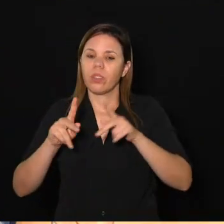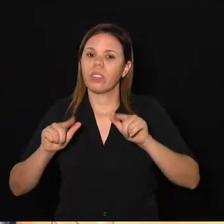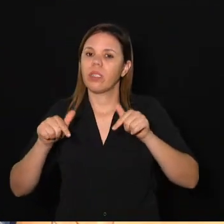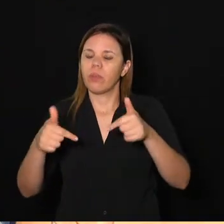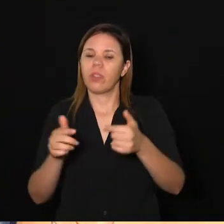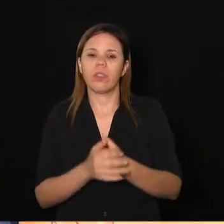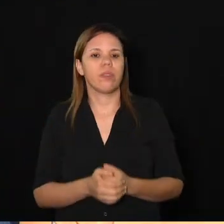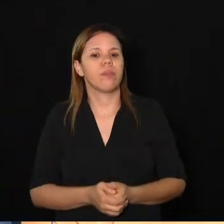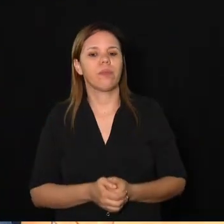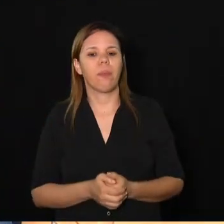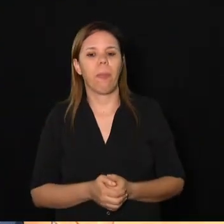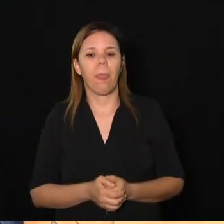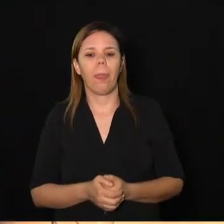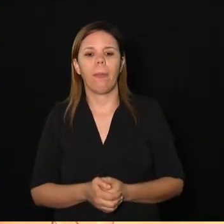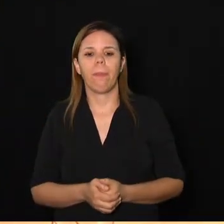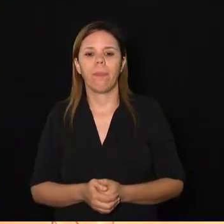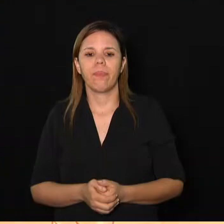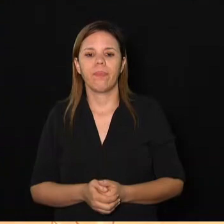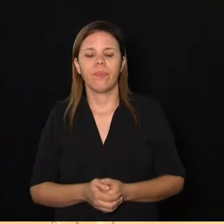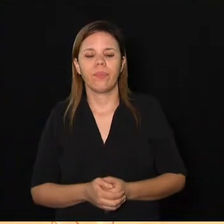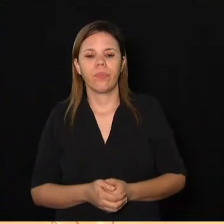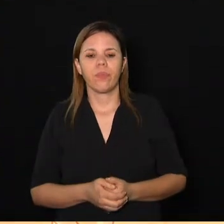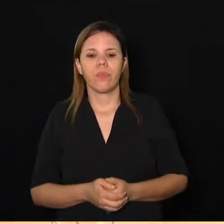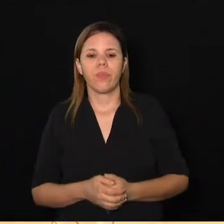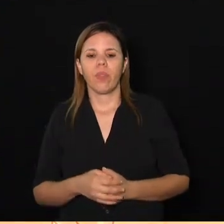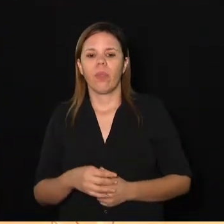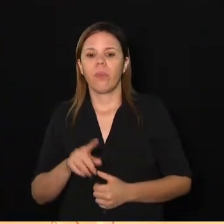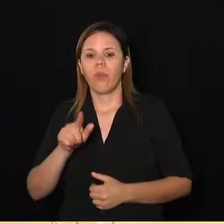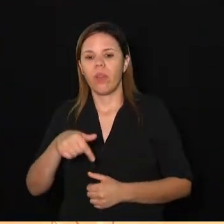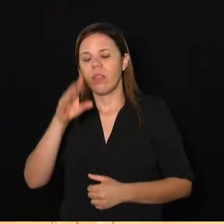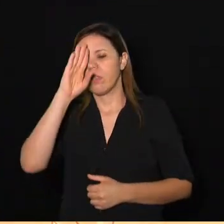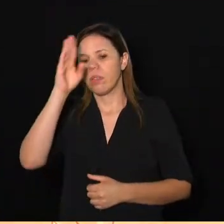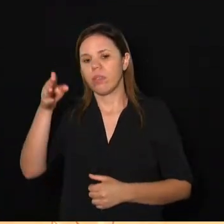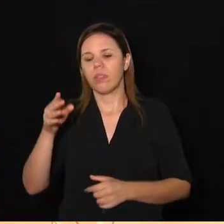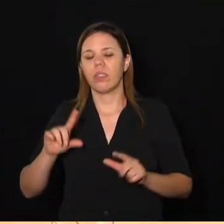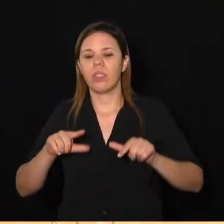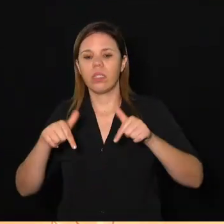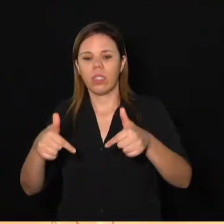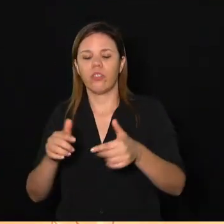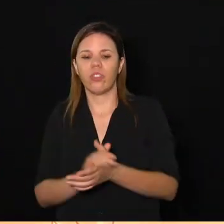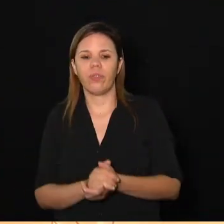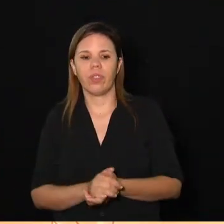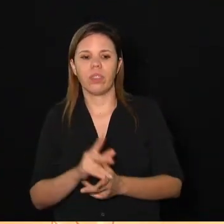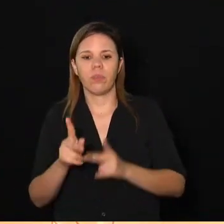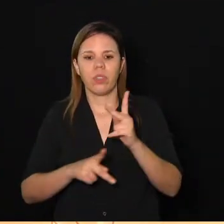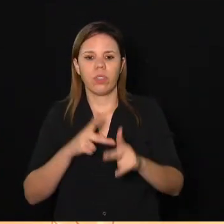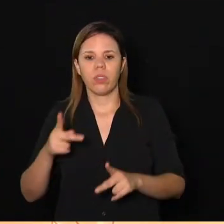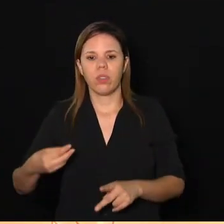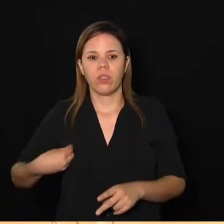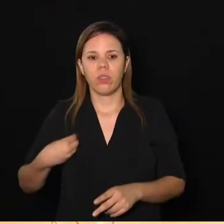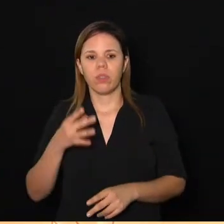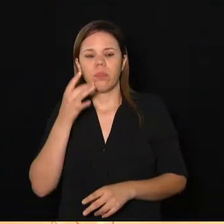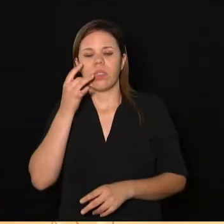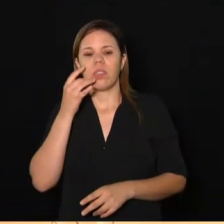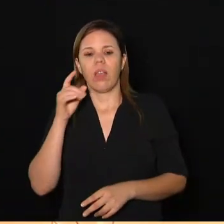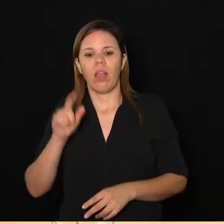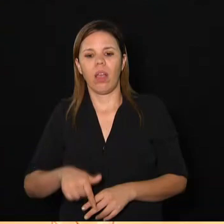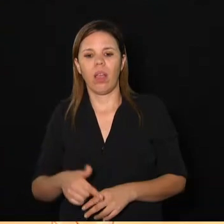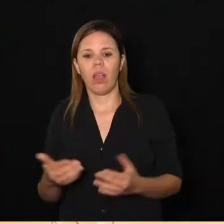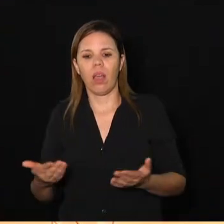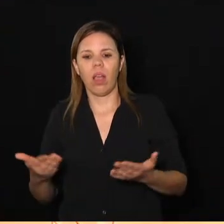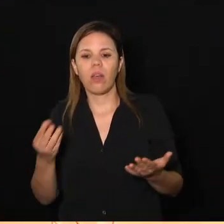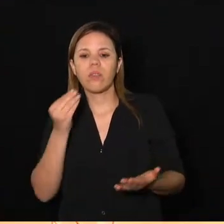propositor o bispo Fernando Mendes por essa iniciativa todos aqui presentes eu acho que esse é um momento ele é